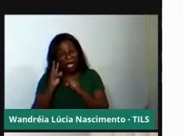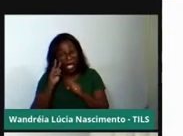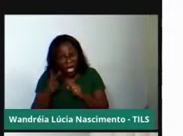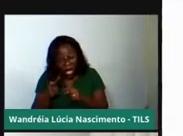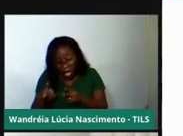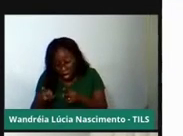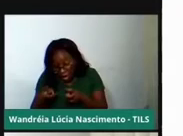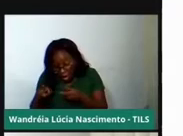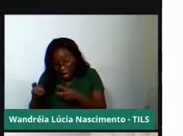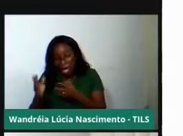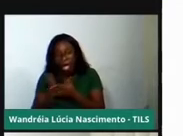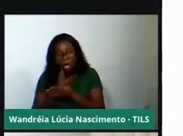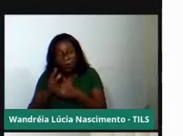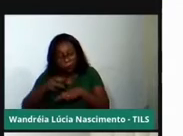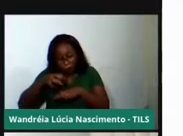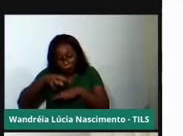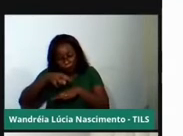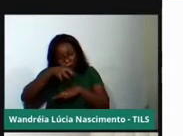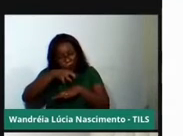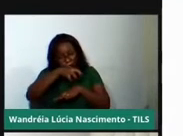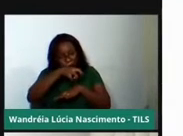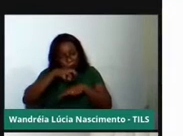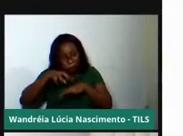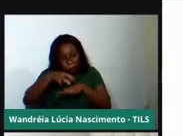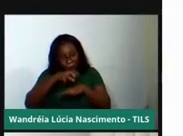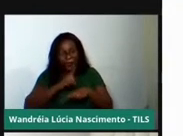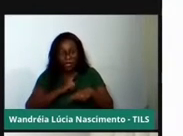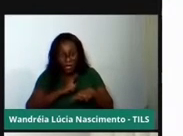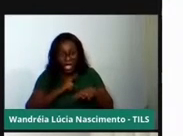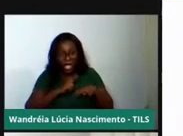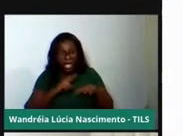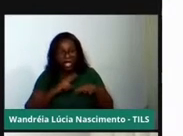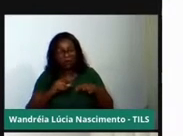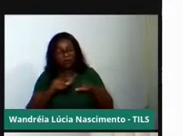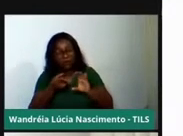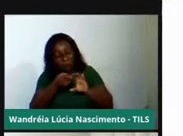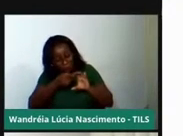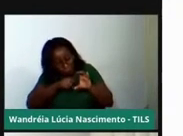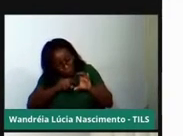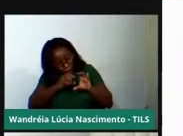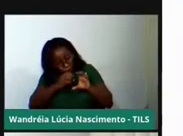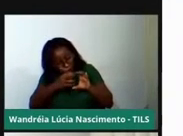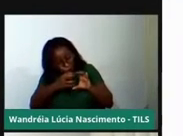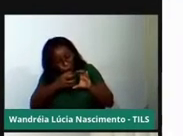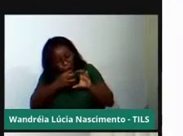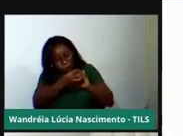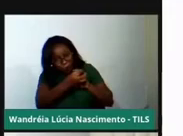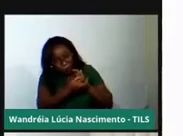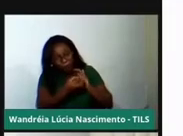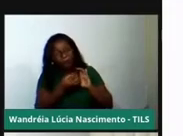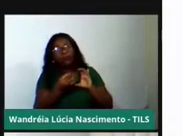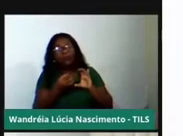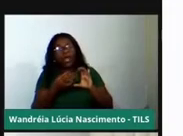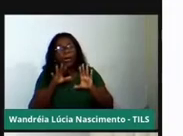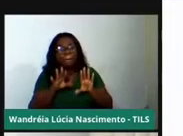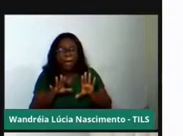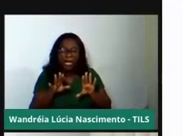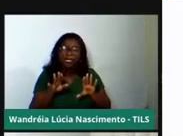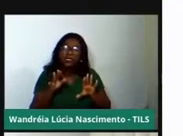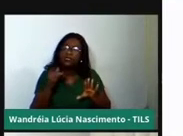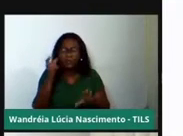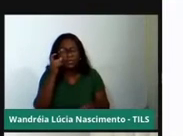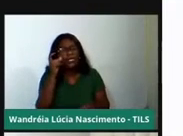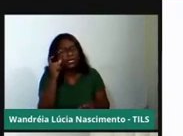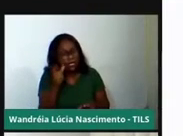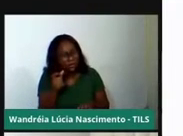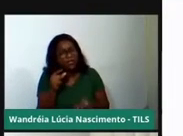infiltrados inflamatórios monocíticos bem na camada endotelial desses pacientes, só que é bem engraçado e bem